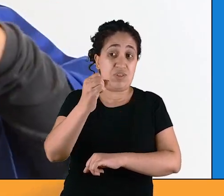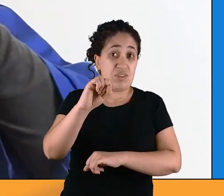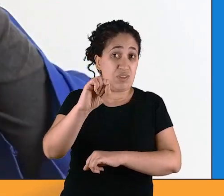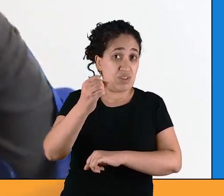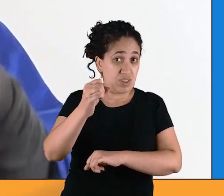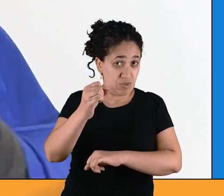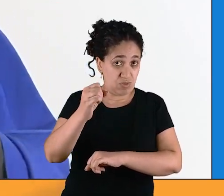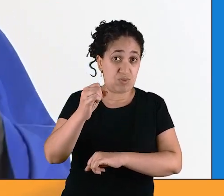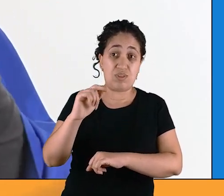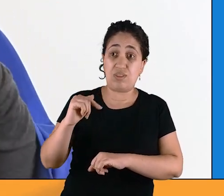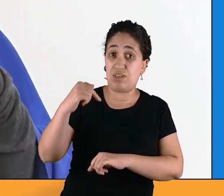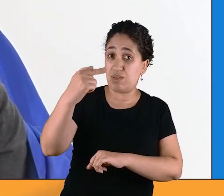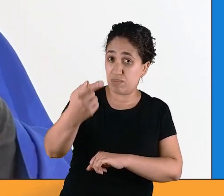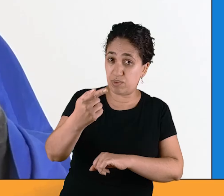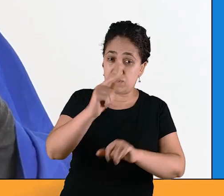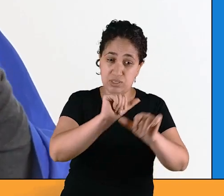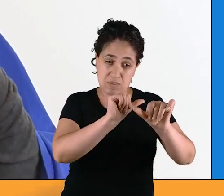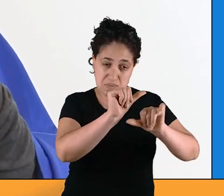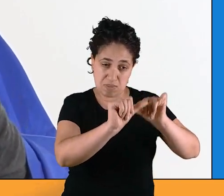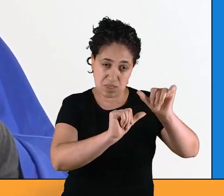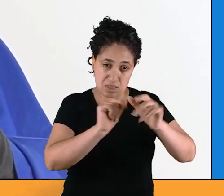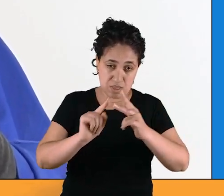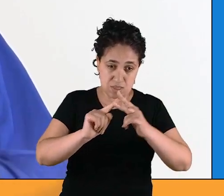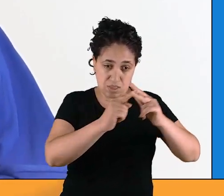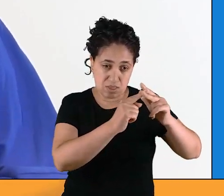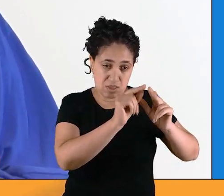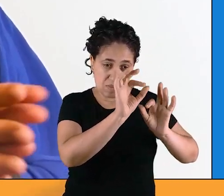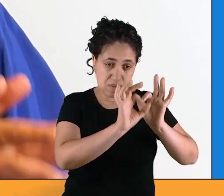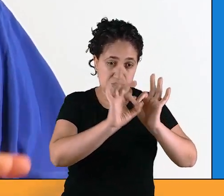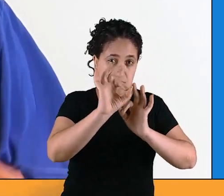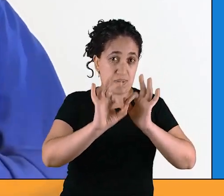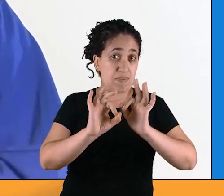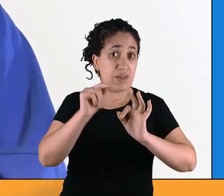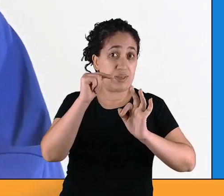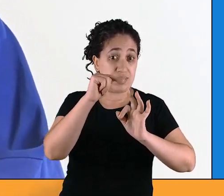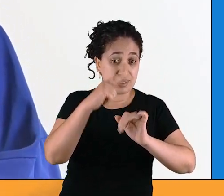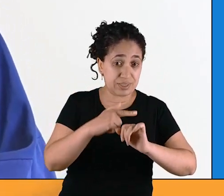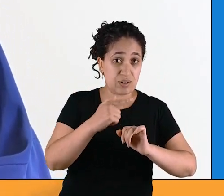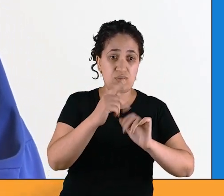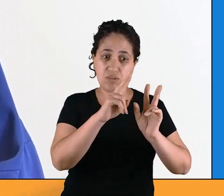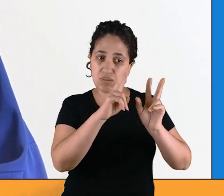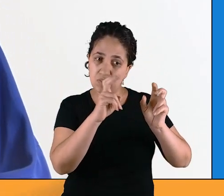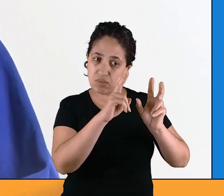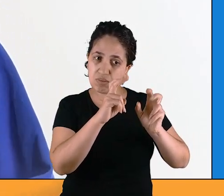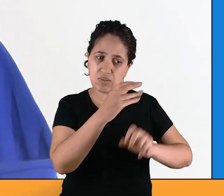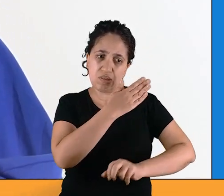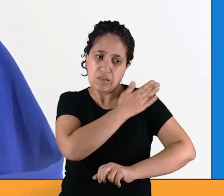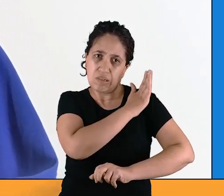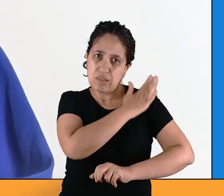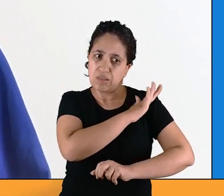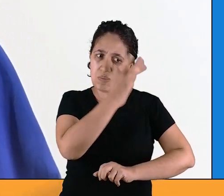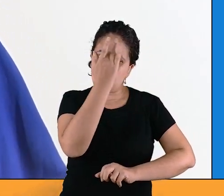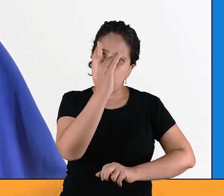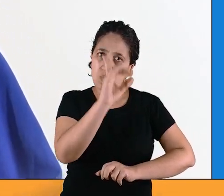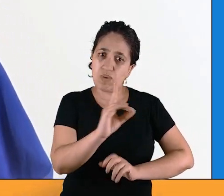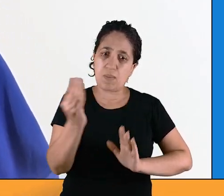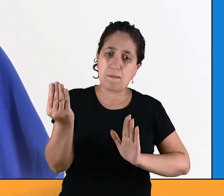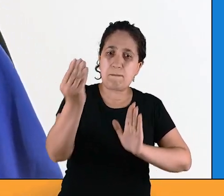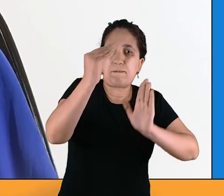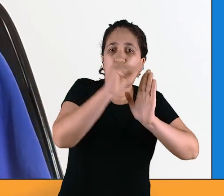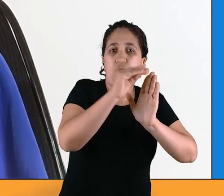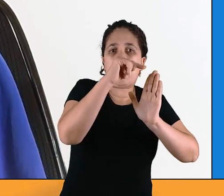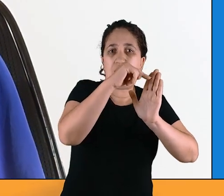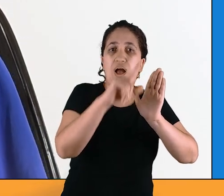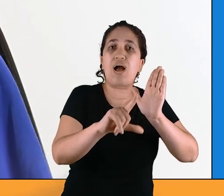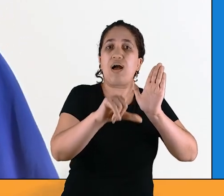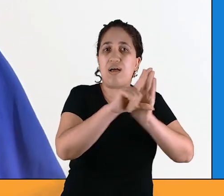88, posteriormente ela foi editada, ela foi reformulada e a discriminação em relação à pessoa com deficiência também foi incluída no texto